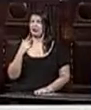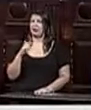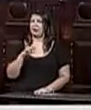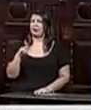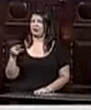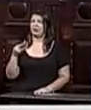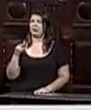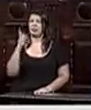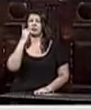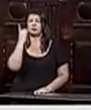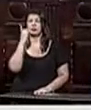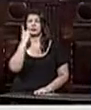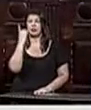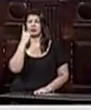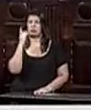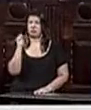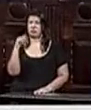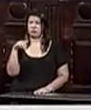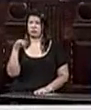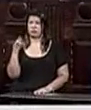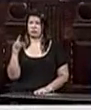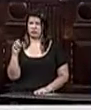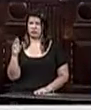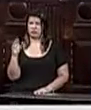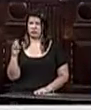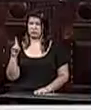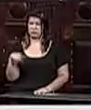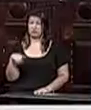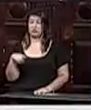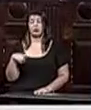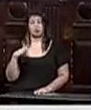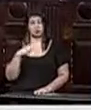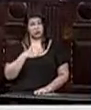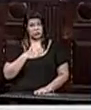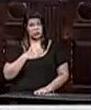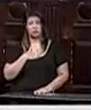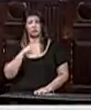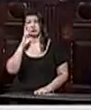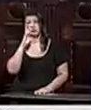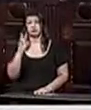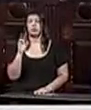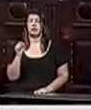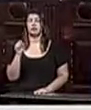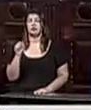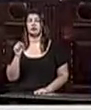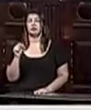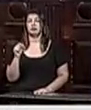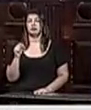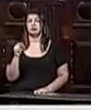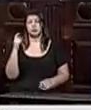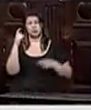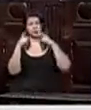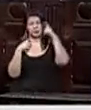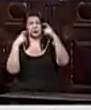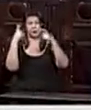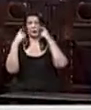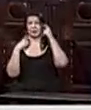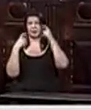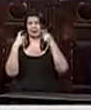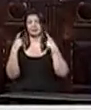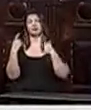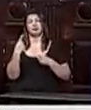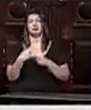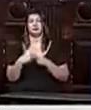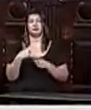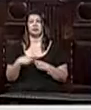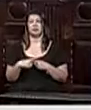ao deputado André Correia, que eu, ao ler, fico inclusive preocupado, porque diz